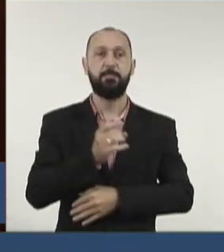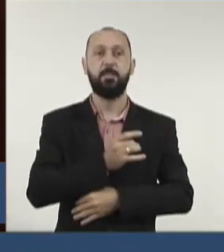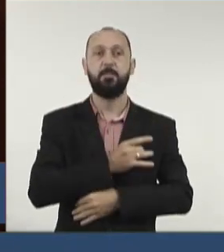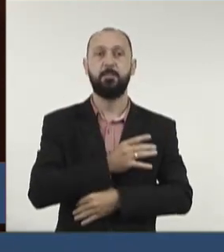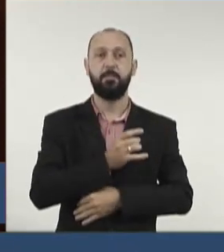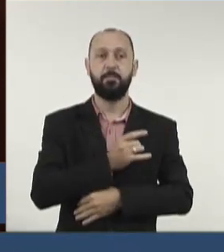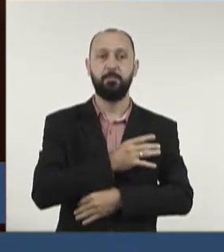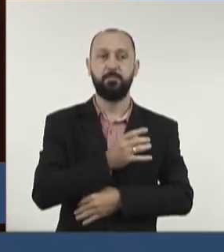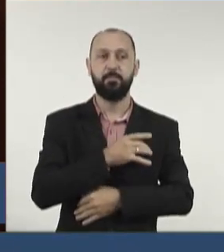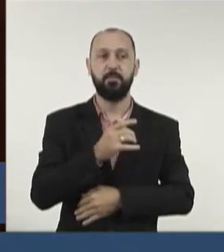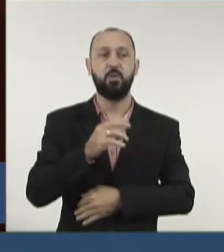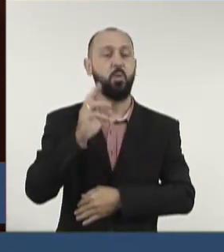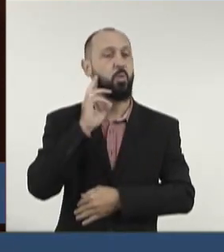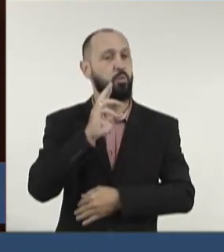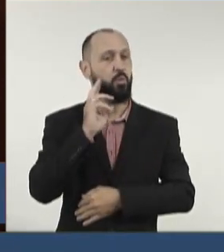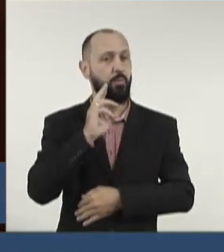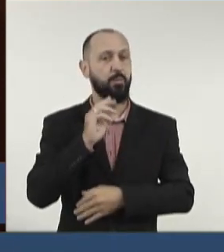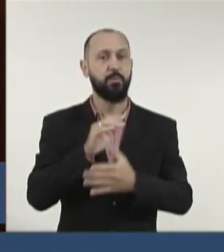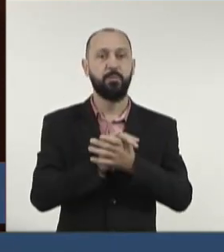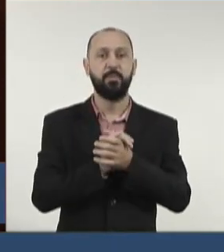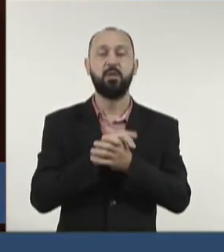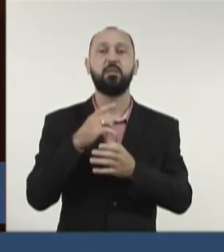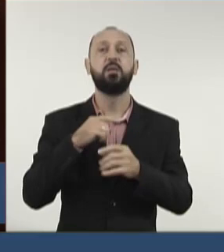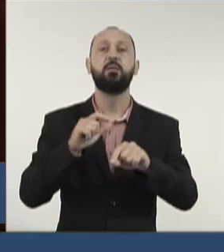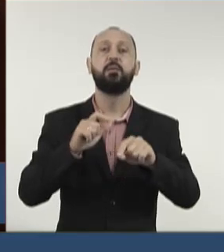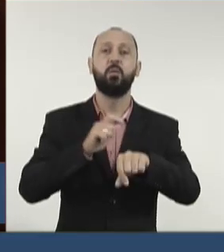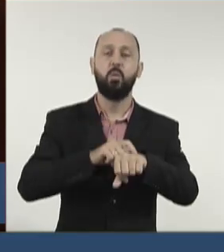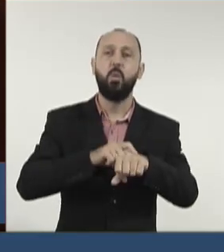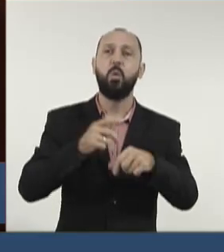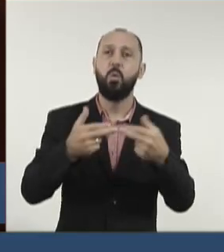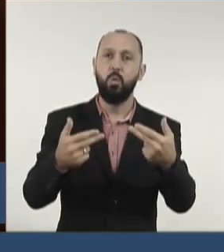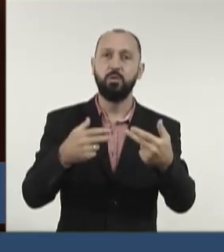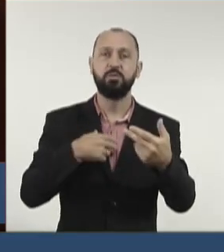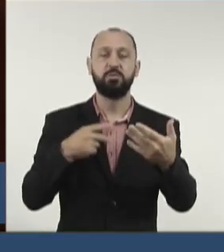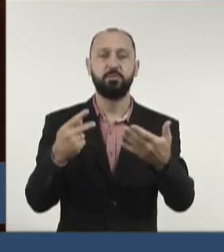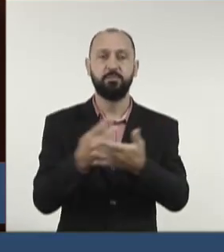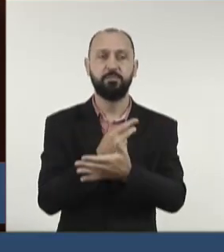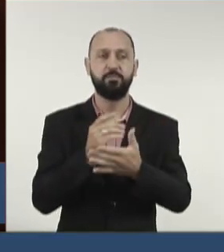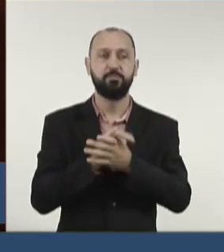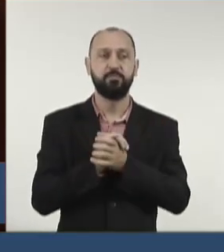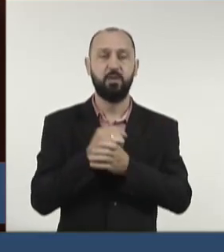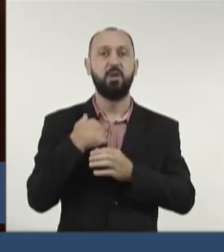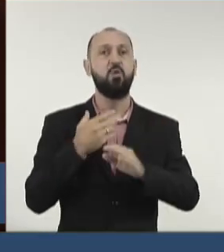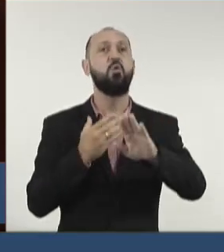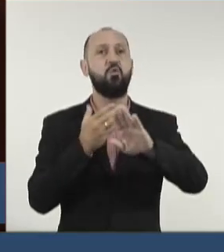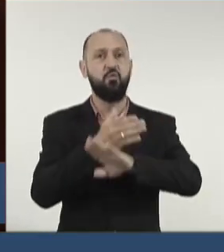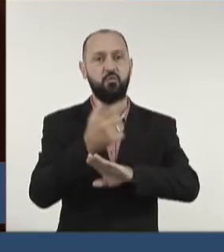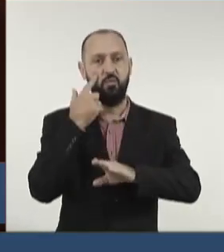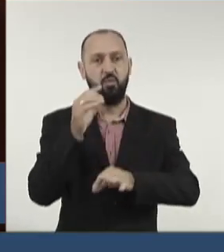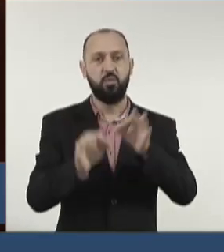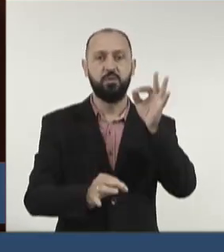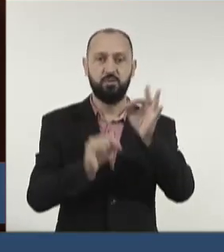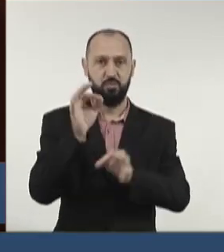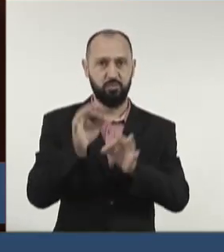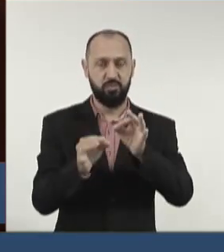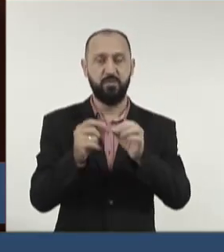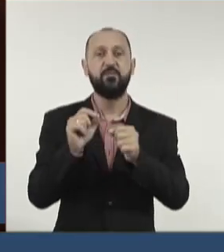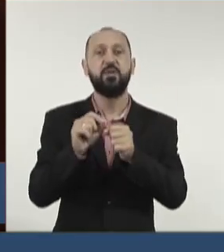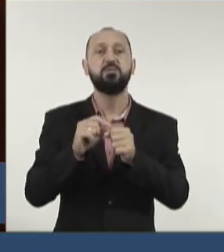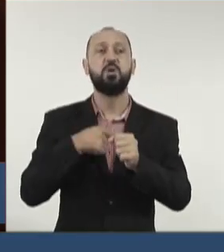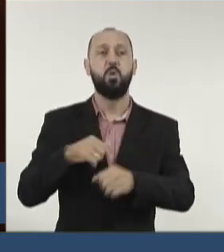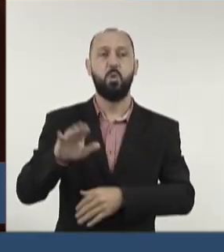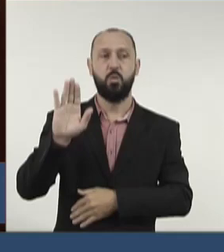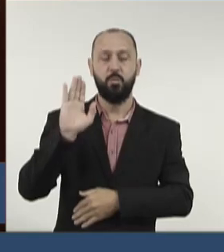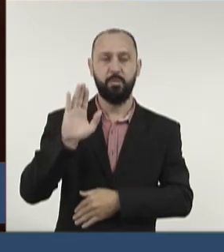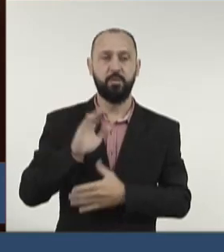convescote, geralmente tem coisa errada. Se precisar, eu vou na justiça para ter acesso e cumprir a